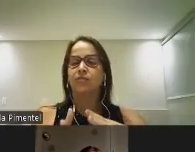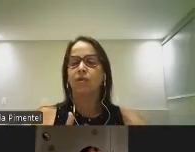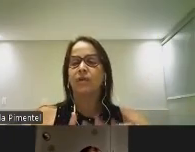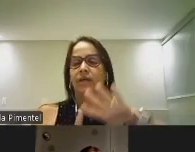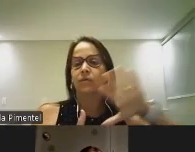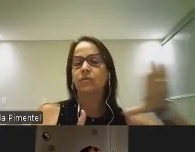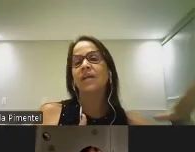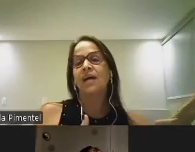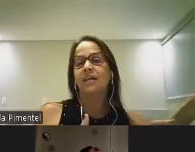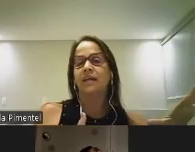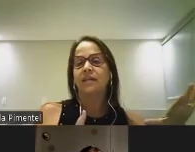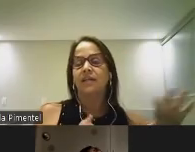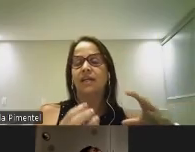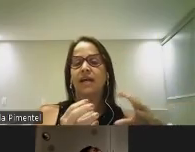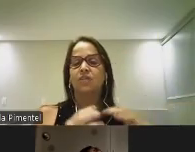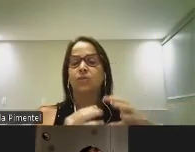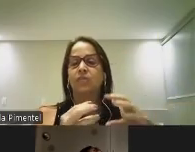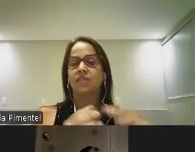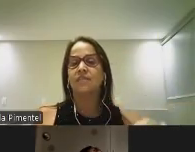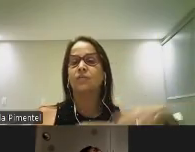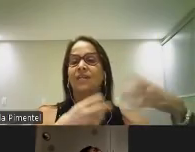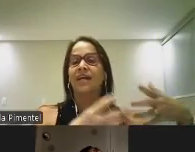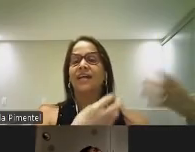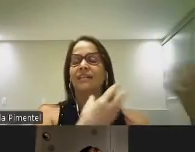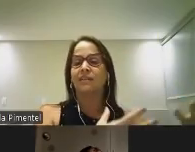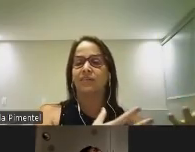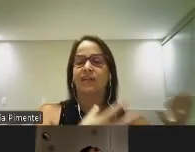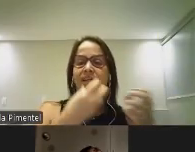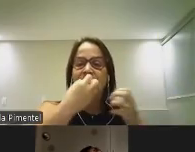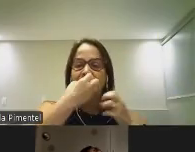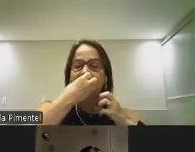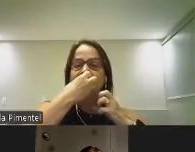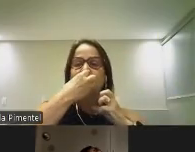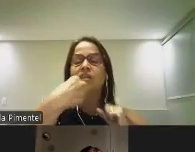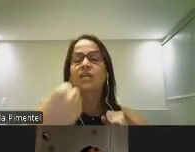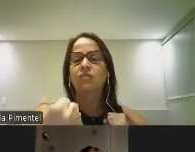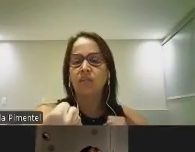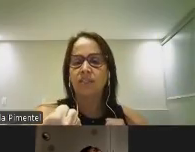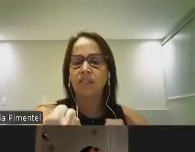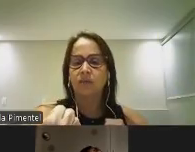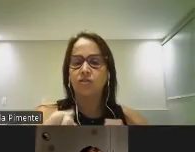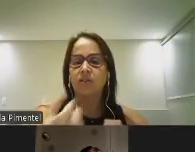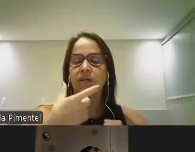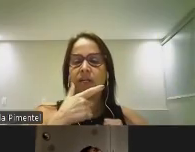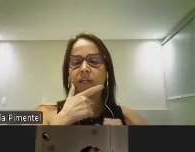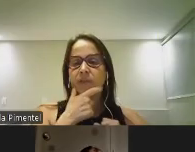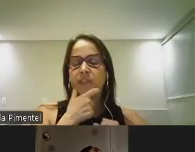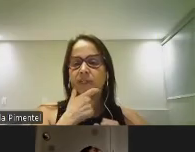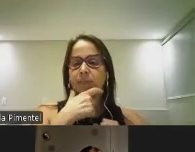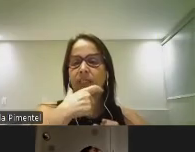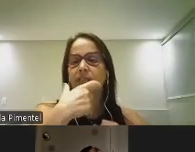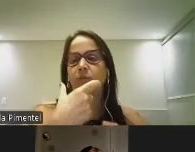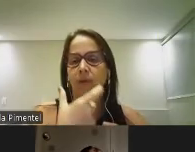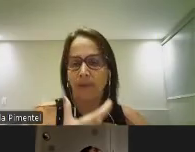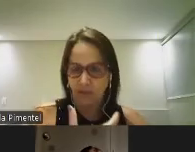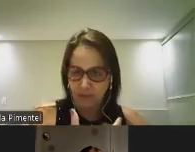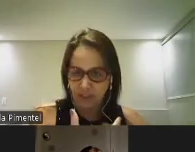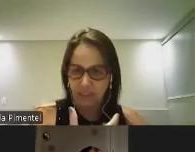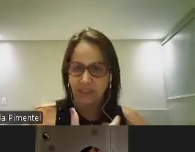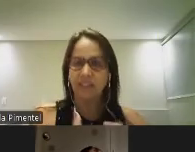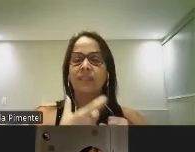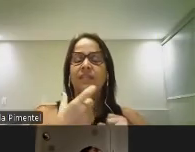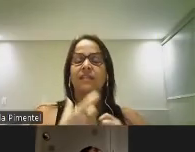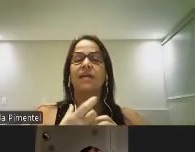age de uma forma contrária, ele age por tensão negativa, ele distende os tecidos. Na hora que ele mantém a mandíbula